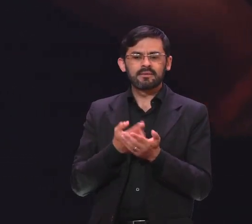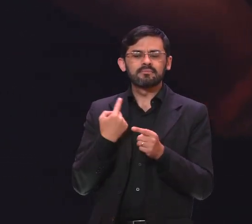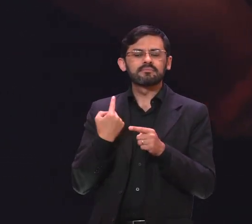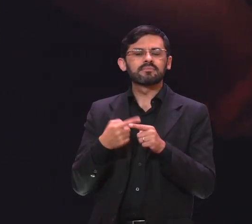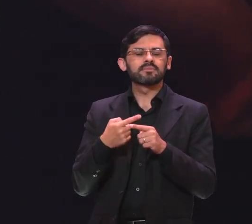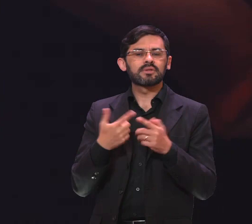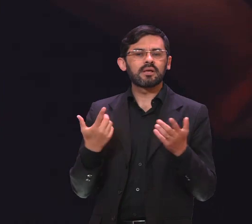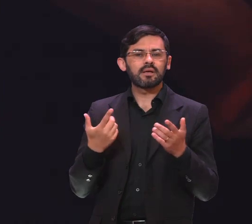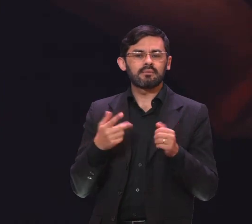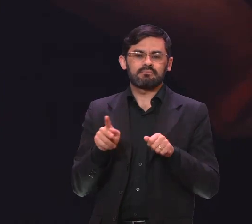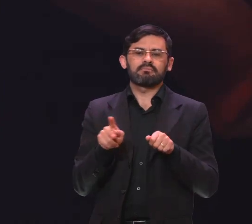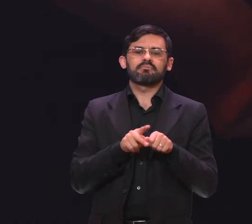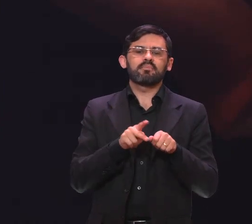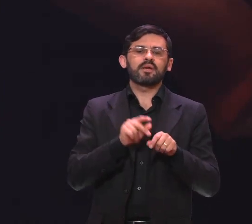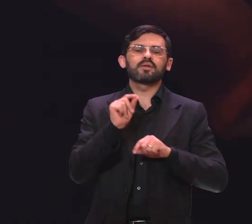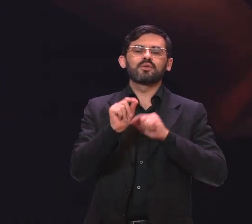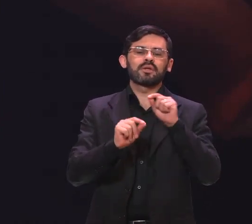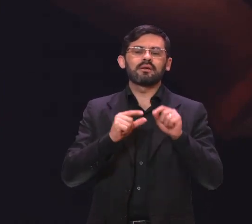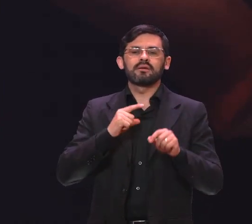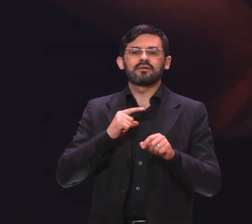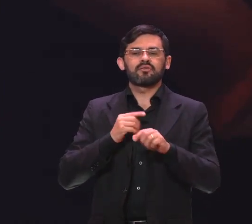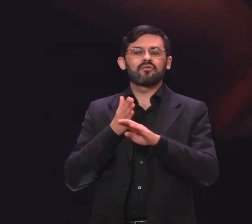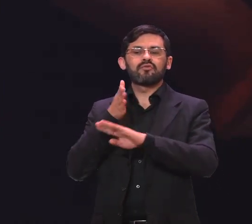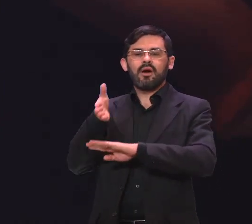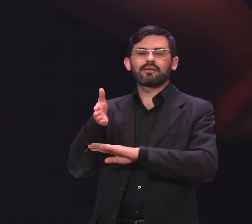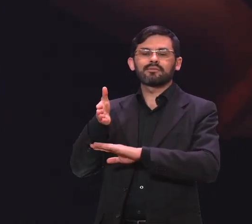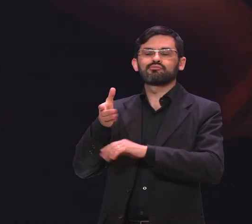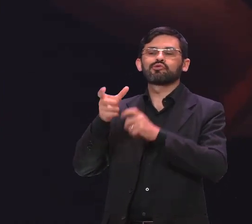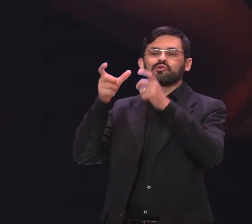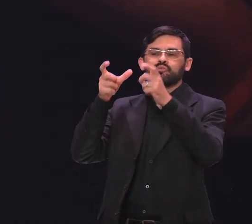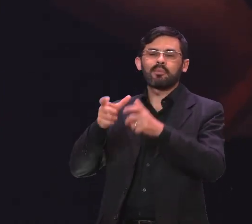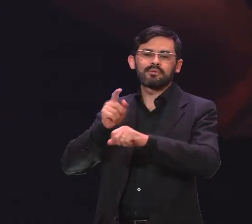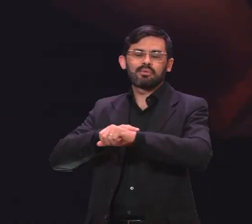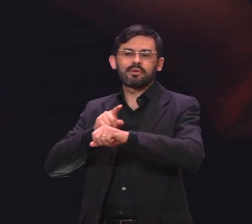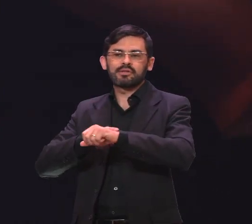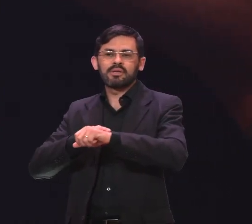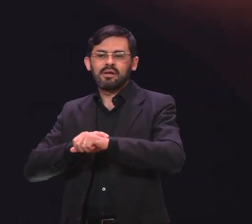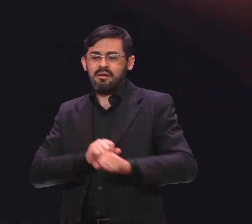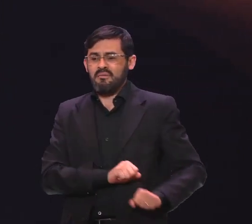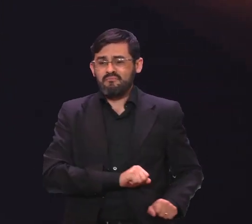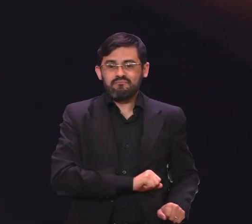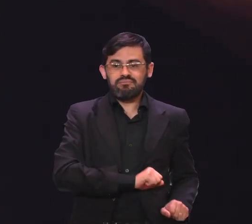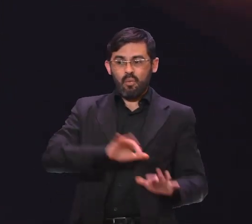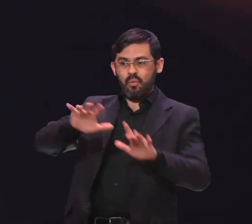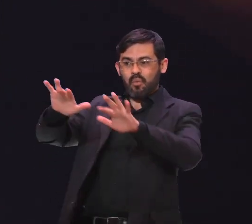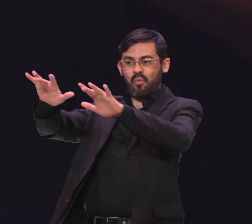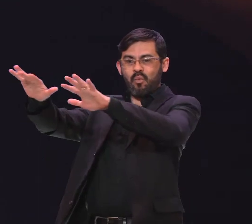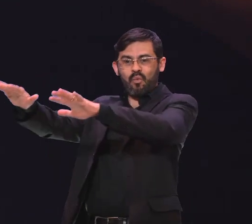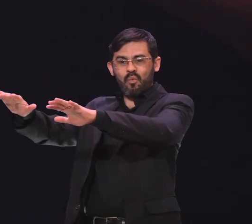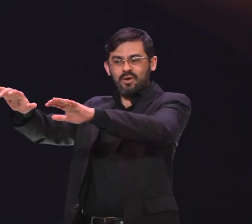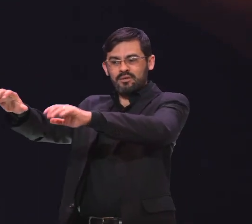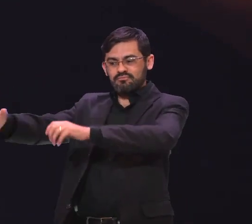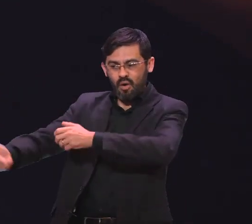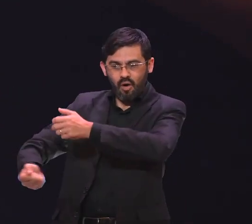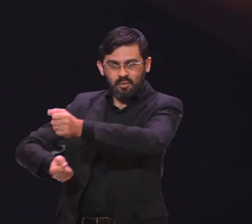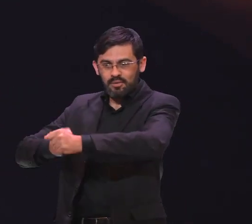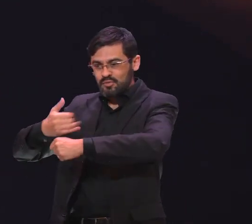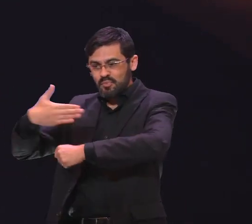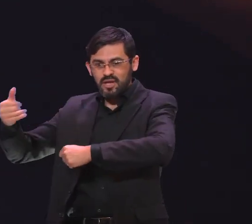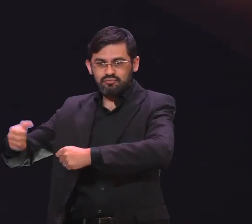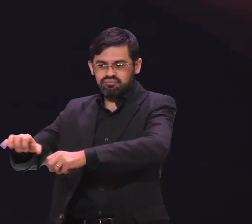que Pedro participa de uma pesca milagrosa? Porque uma palavra específica de Jesus foi